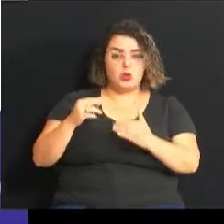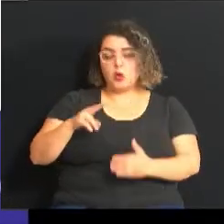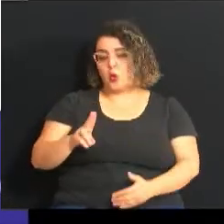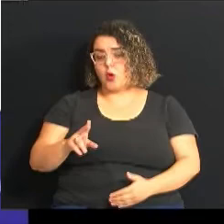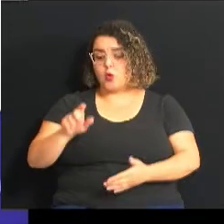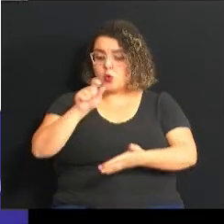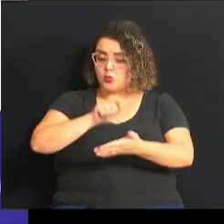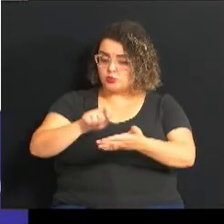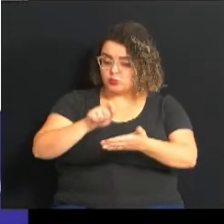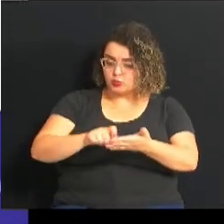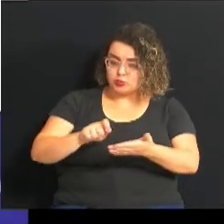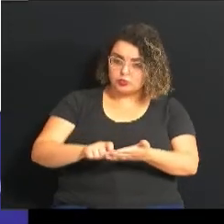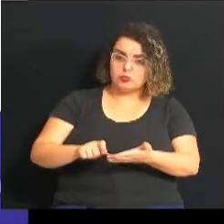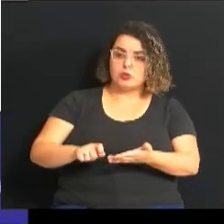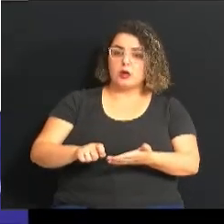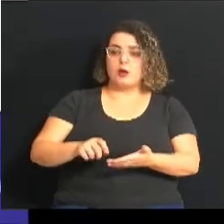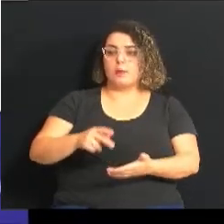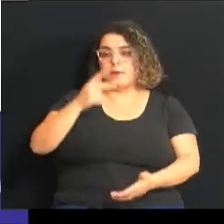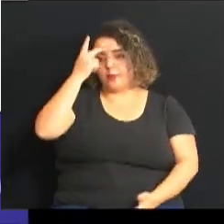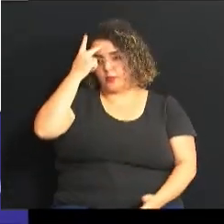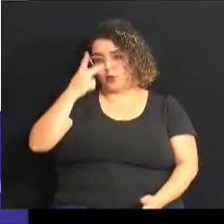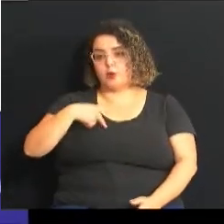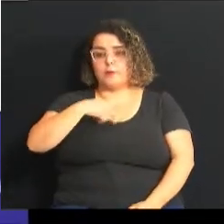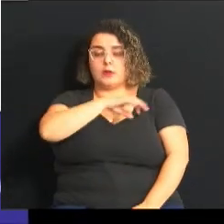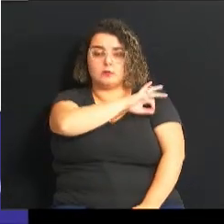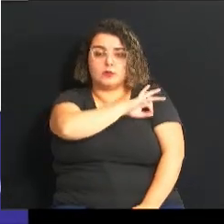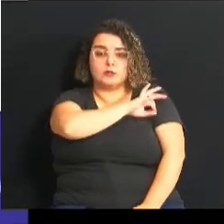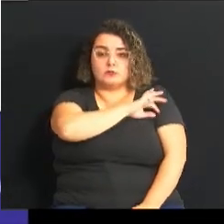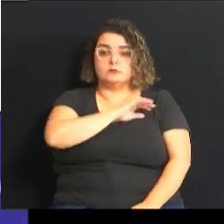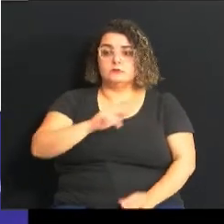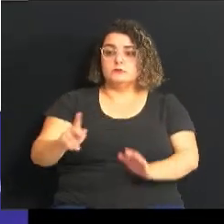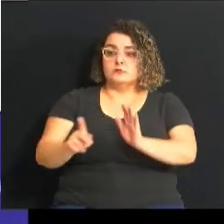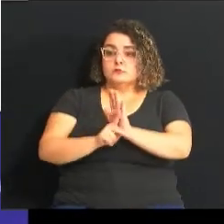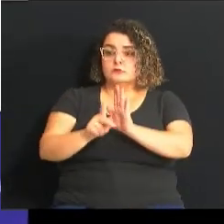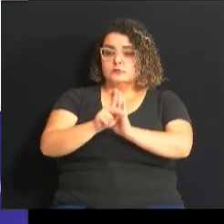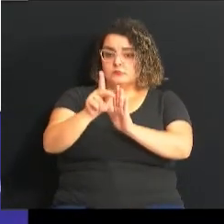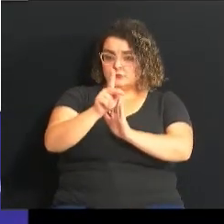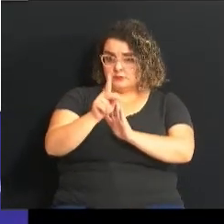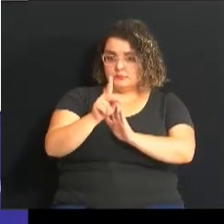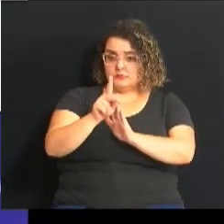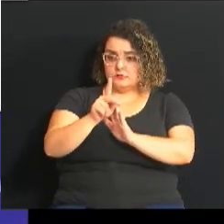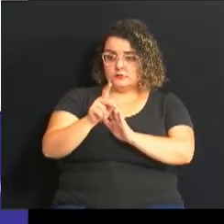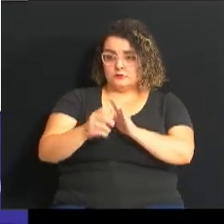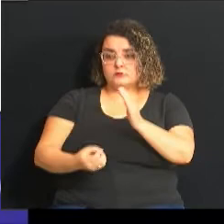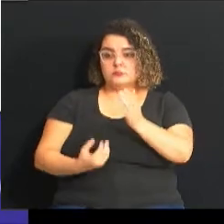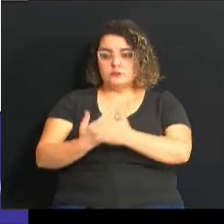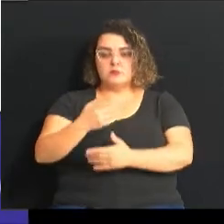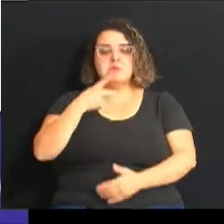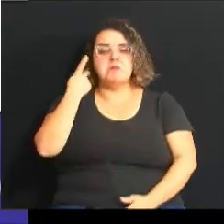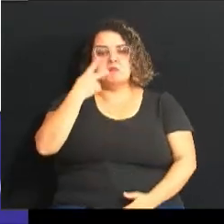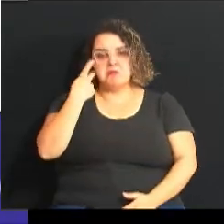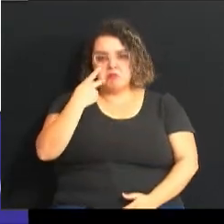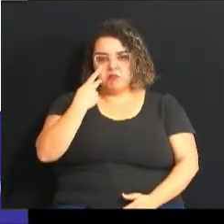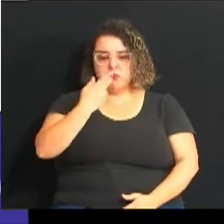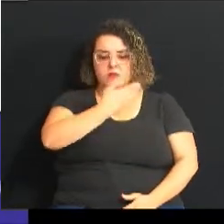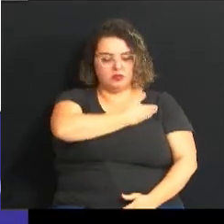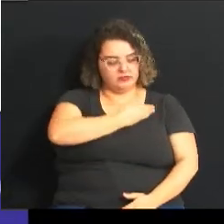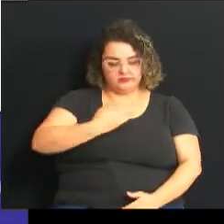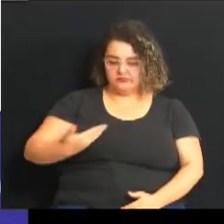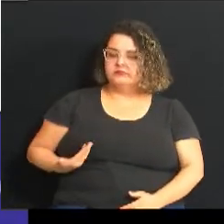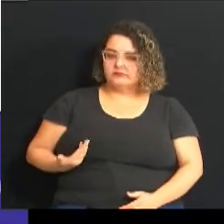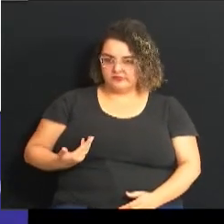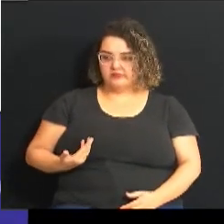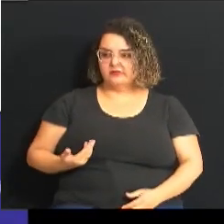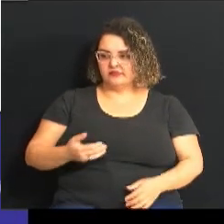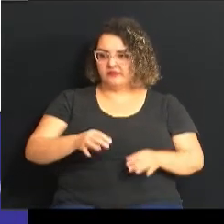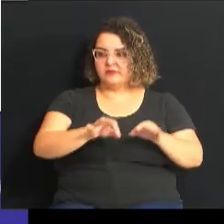autoria da prefeitura. São projetos que eles criam política municipal, são projetos que trazem